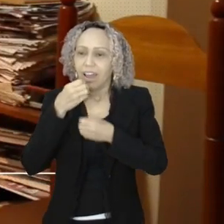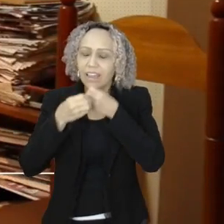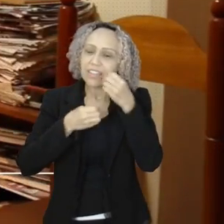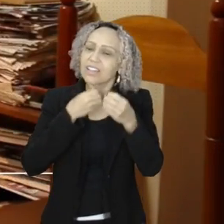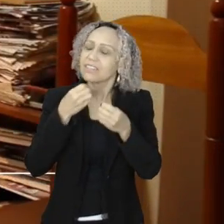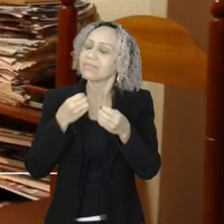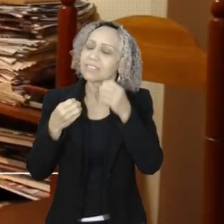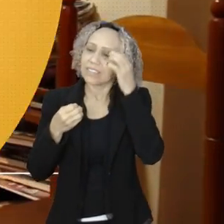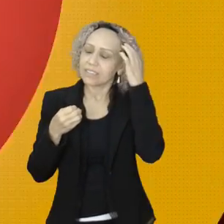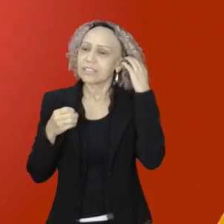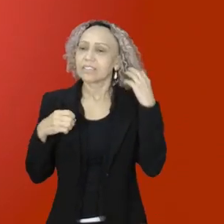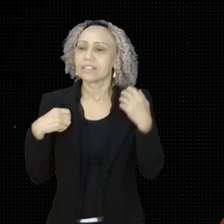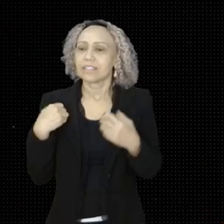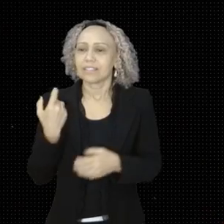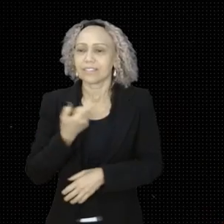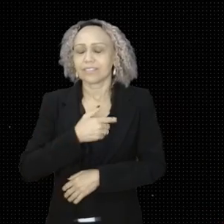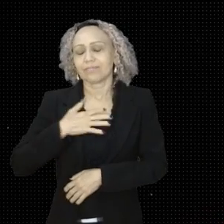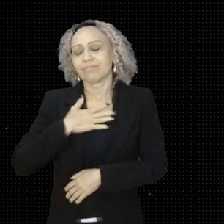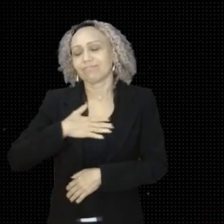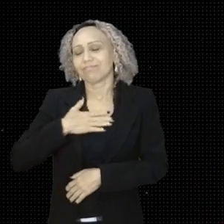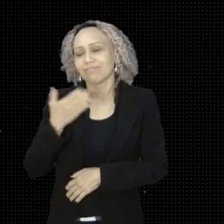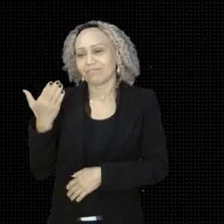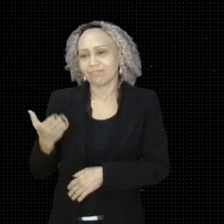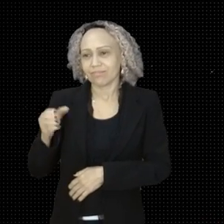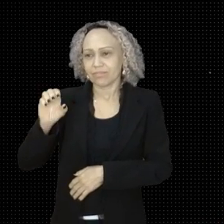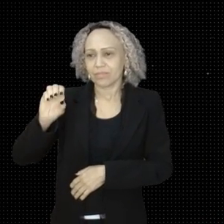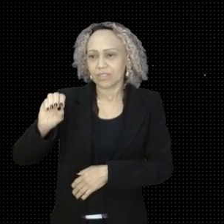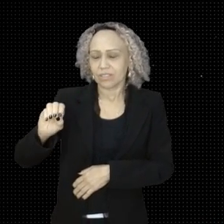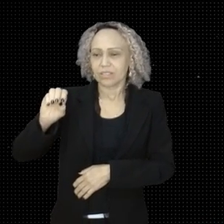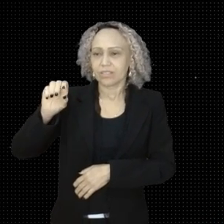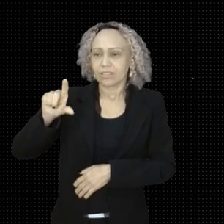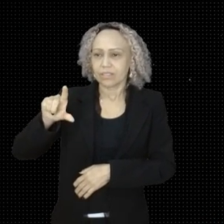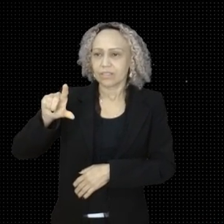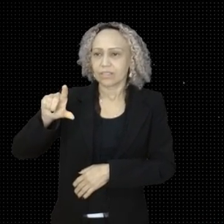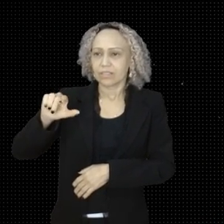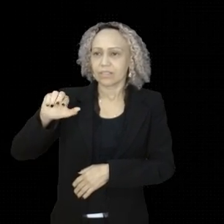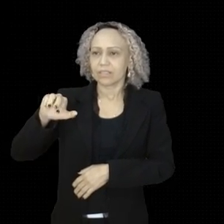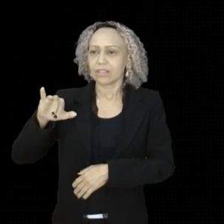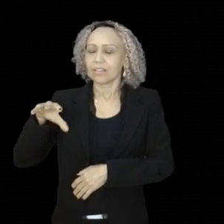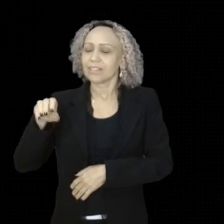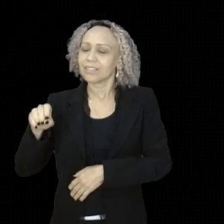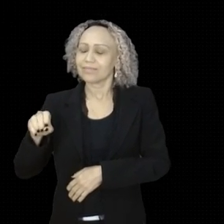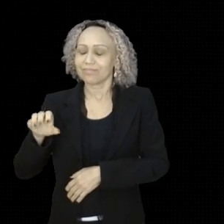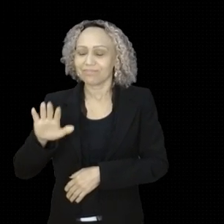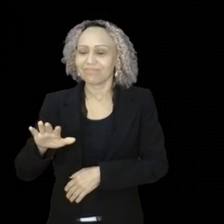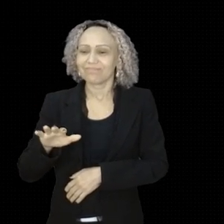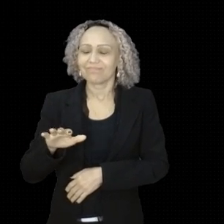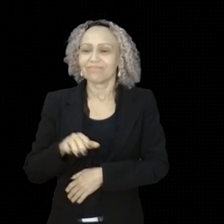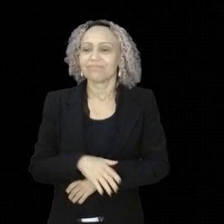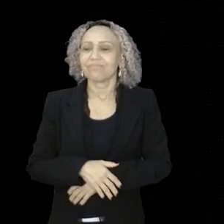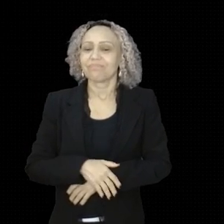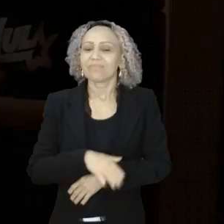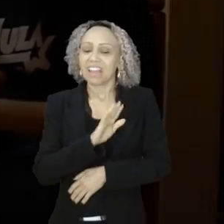missioneiro, nosso querido Olívio Dutra. Crianças Petistas.